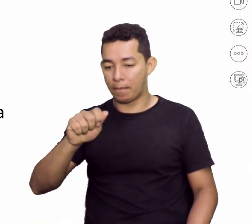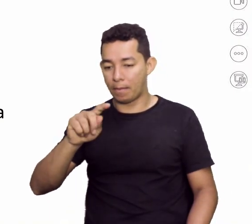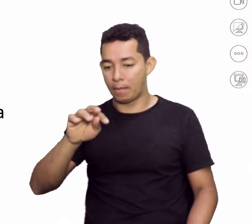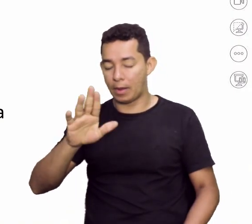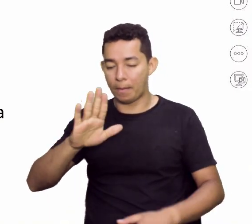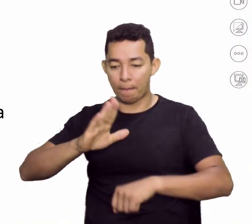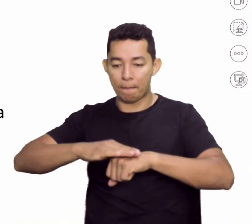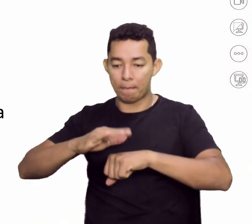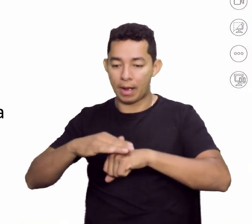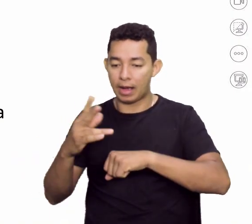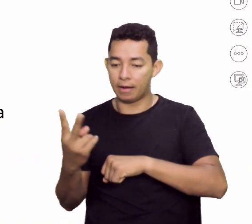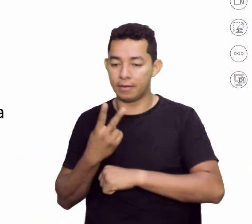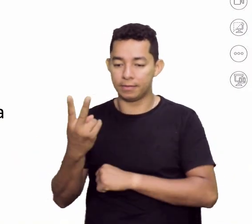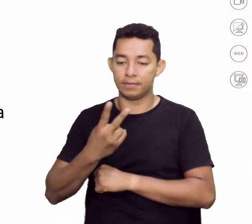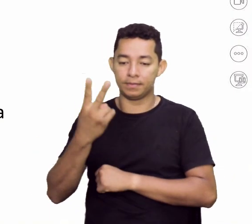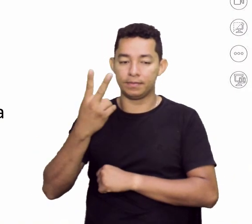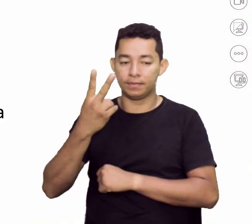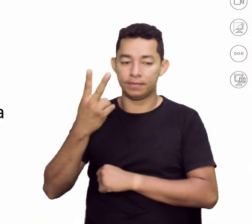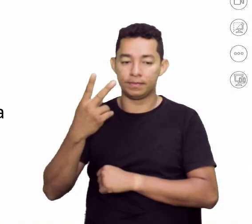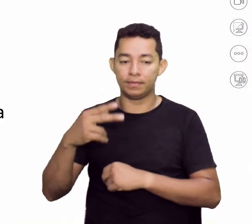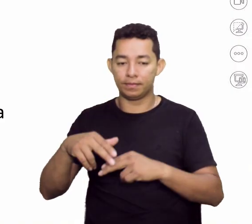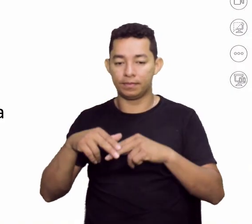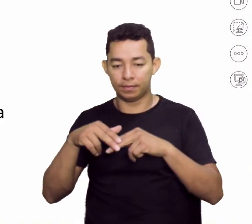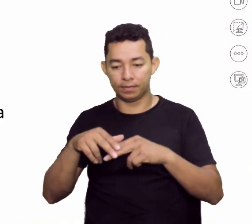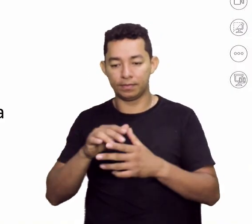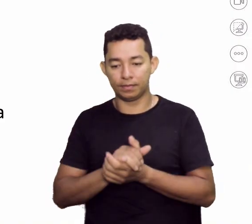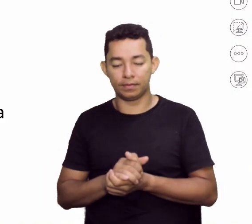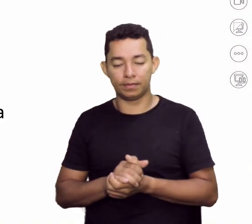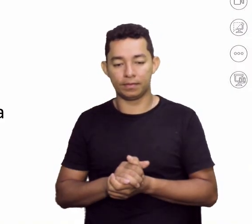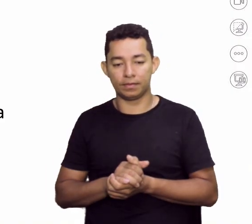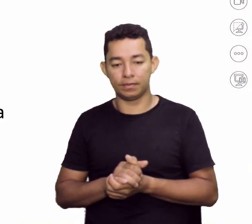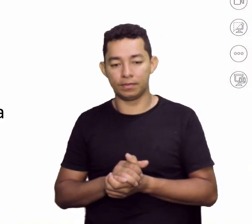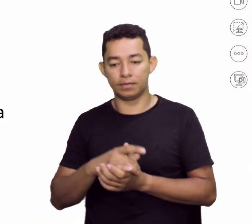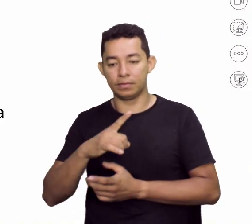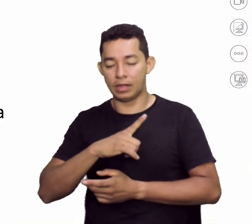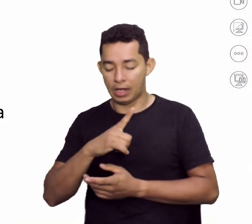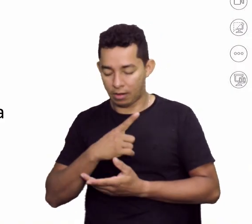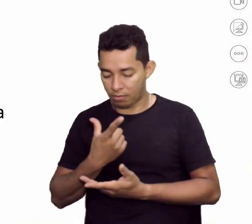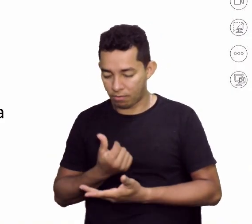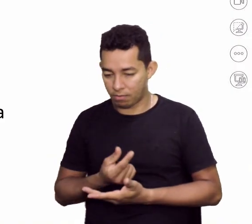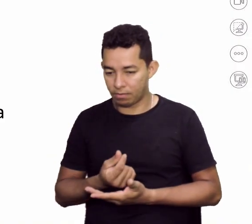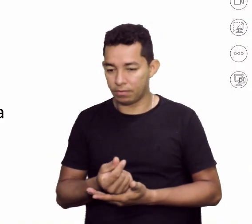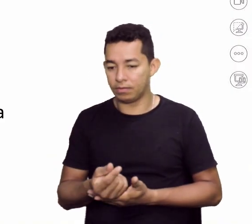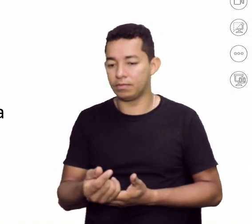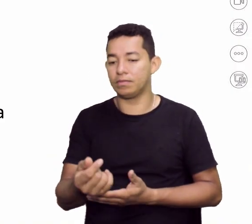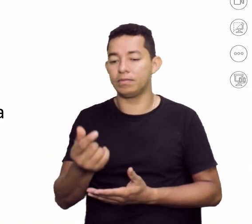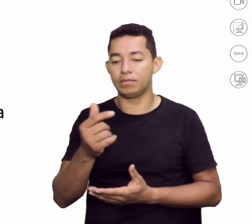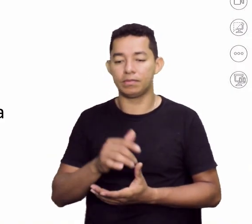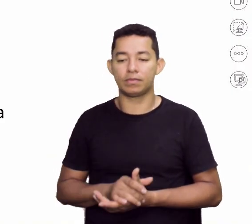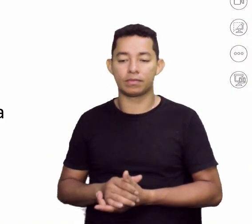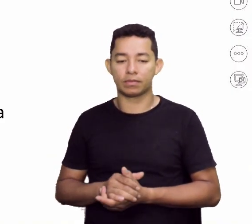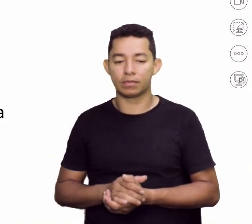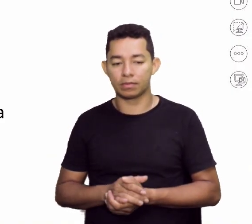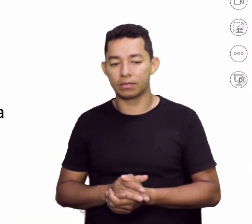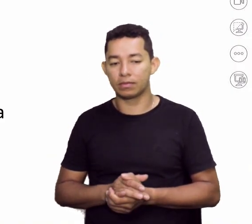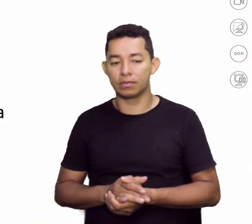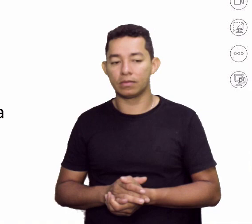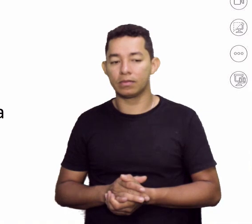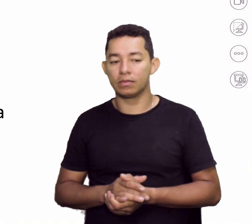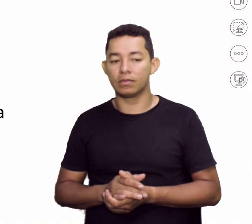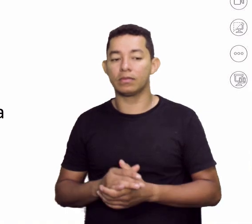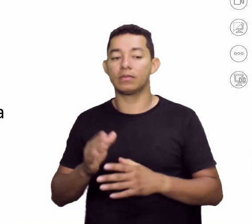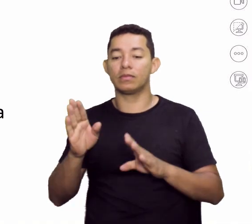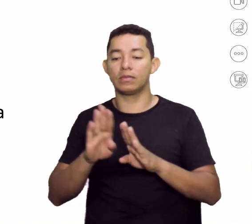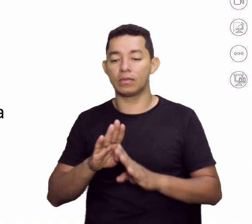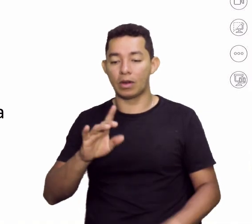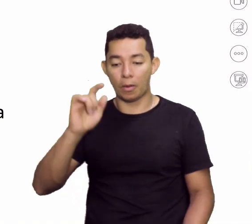valorizado por conta dessa questão de ele ter uma longevidade infinita, né? E o